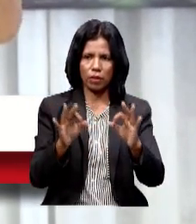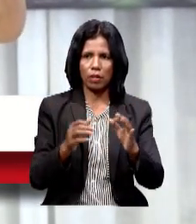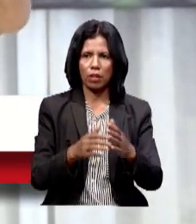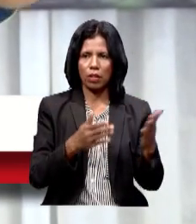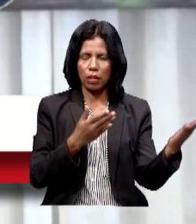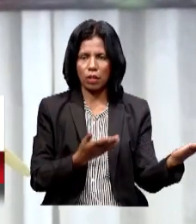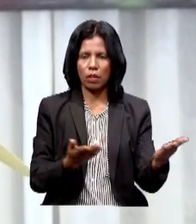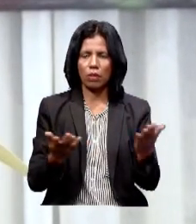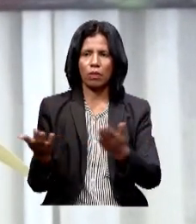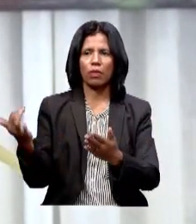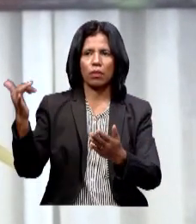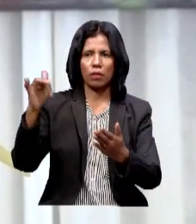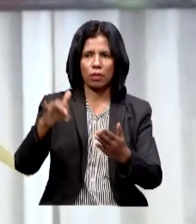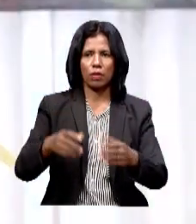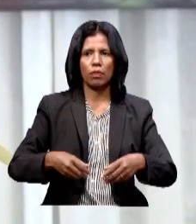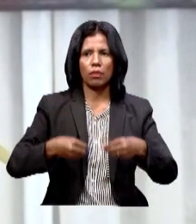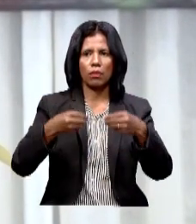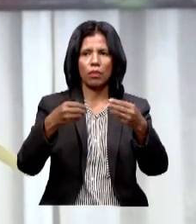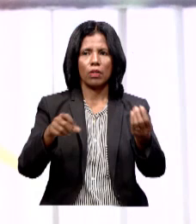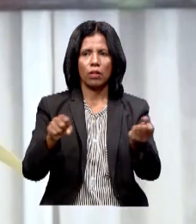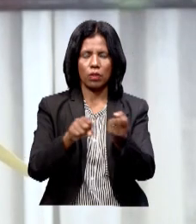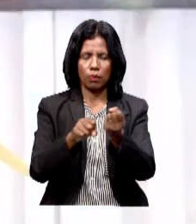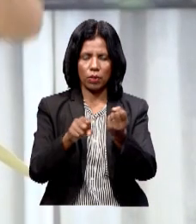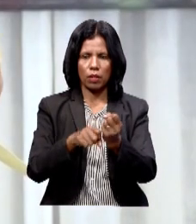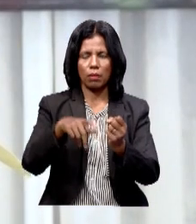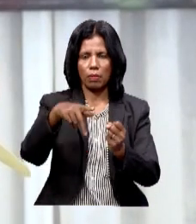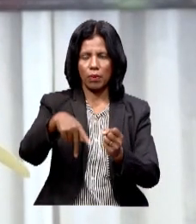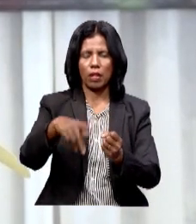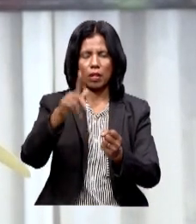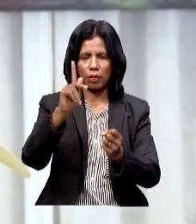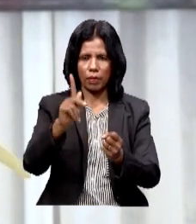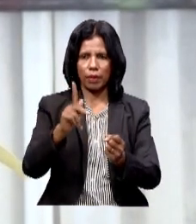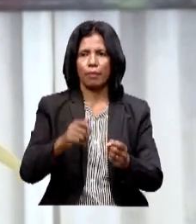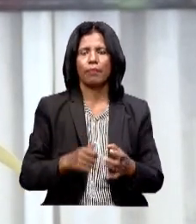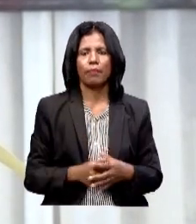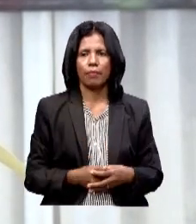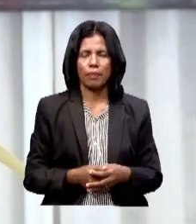Lore Sira, ma fo pa che te cadea o alo.